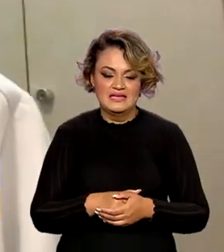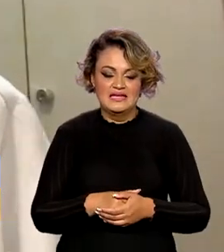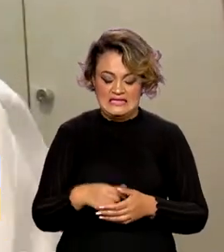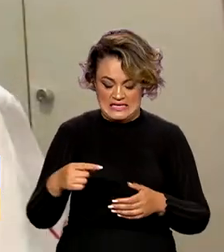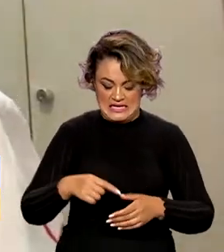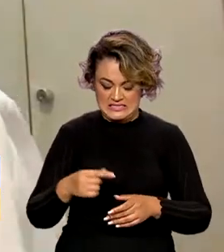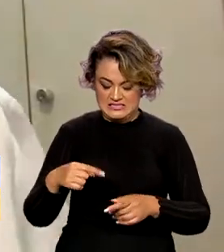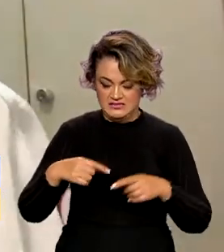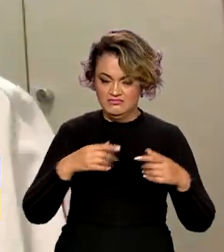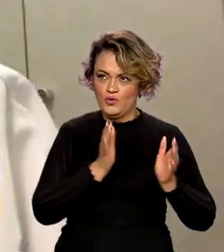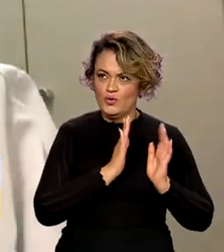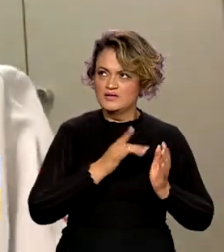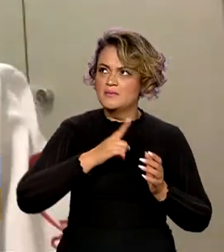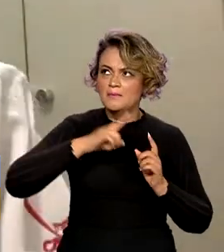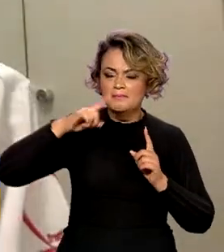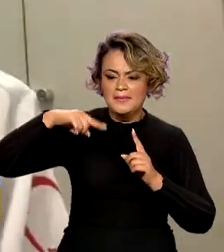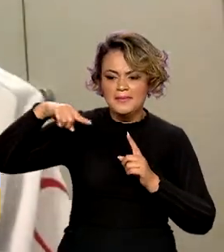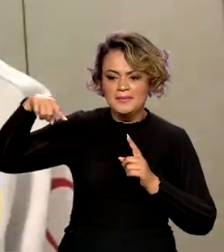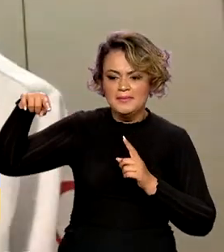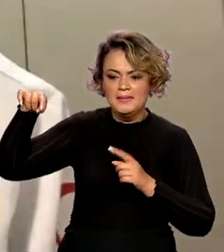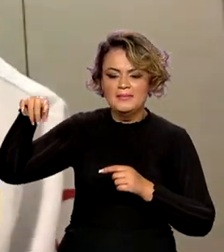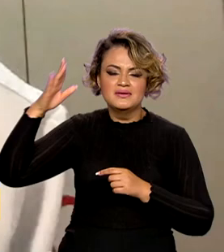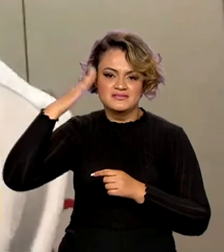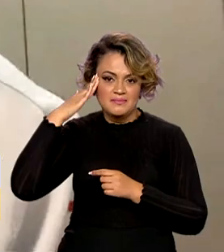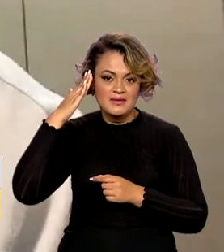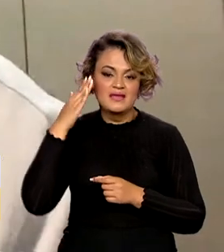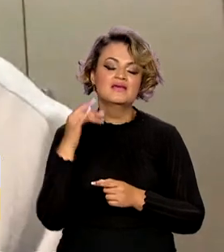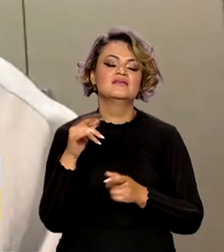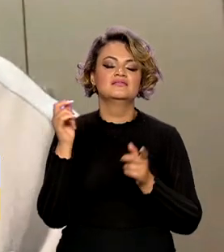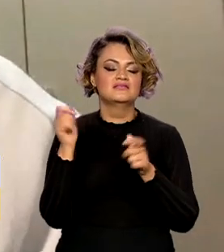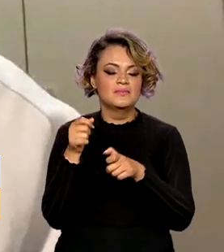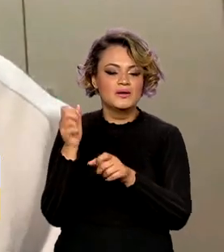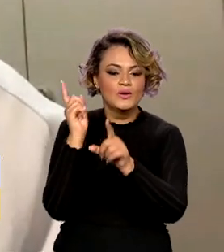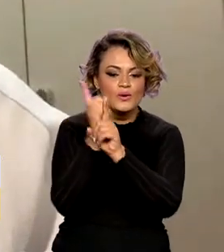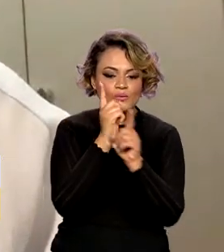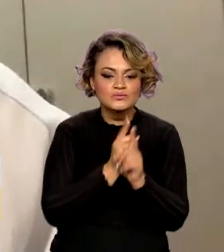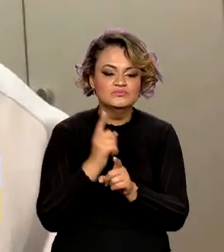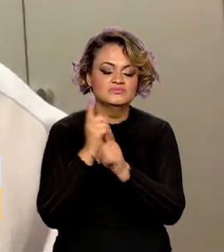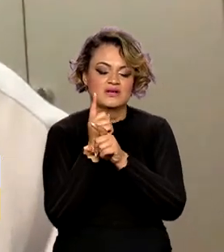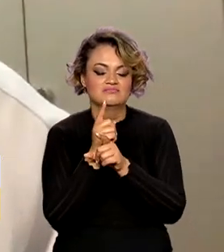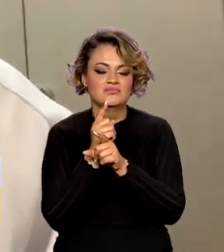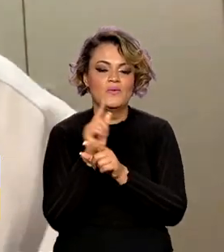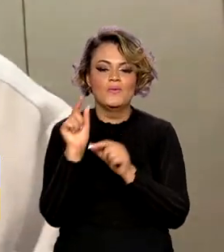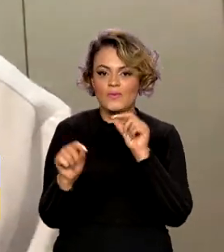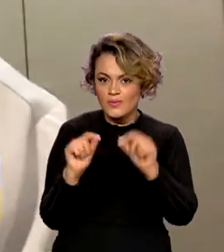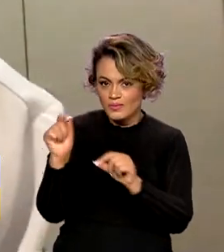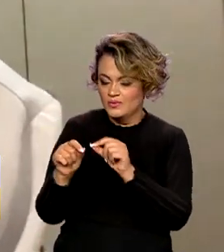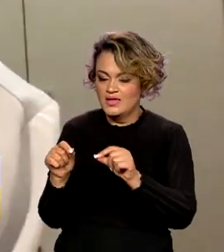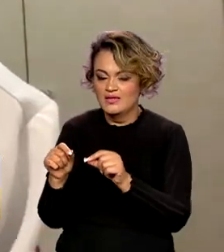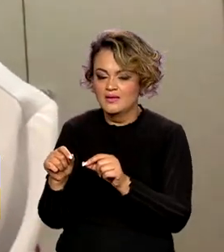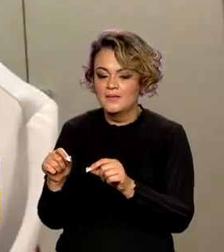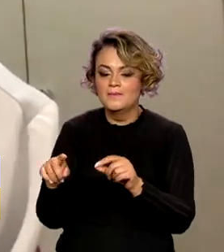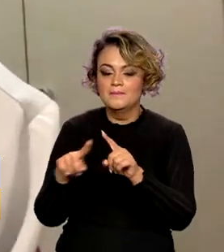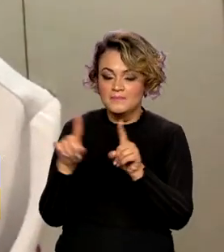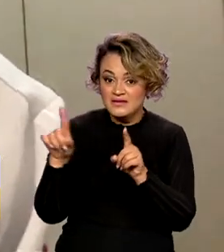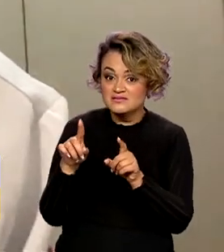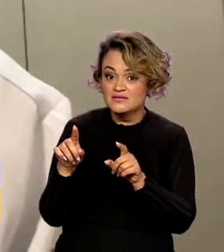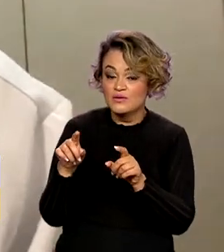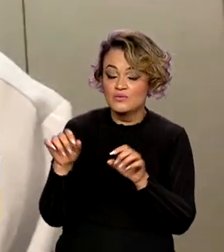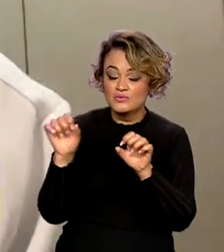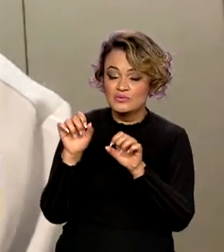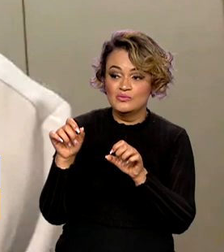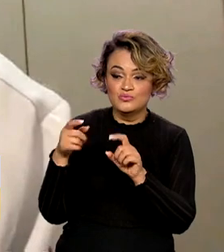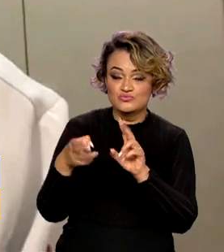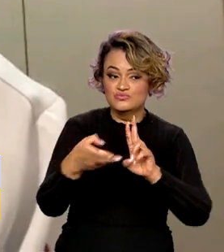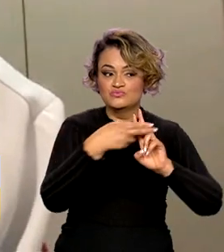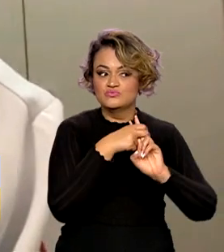fetal é uma ferramenta que deve aumentar a detecção desses defeitos mas que o sistema já tem que